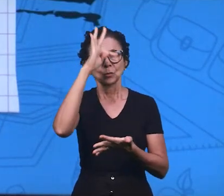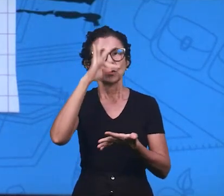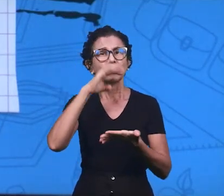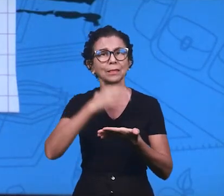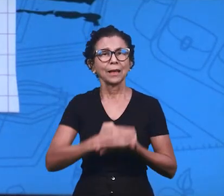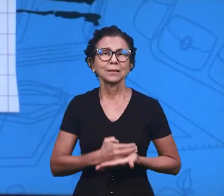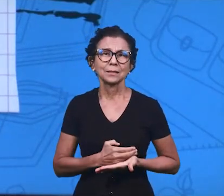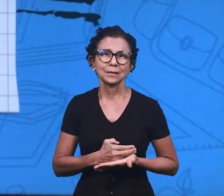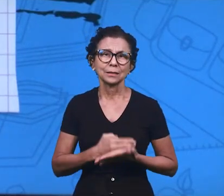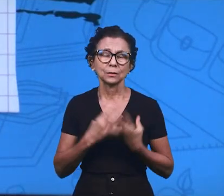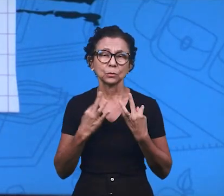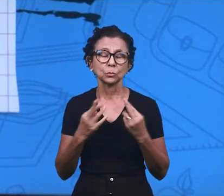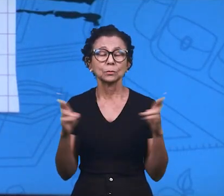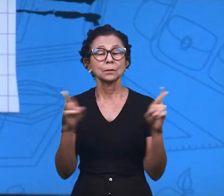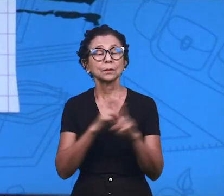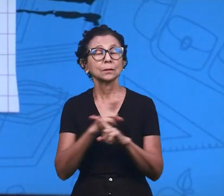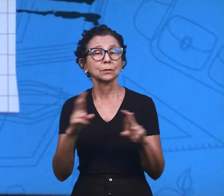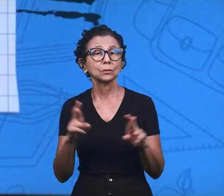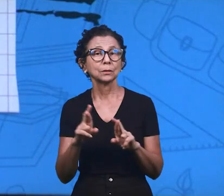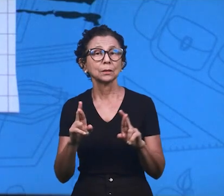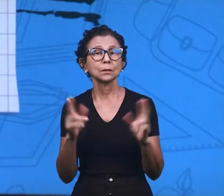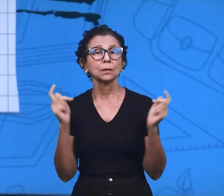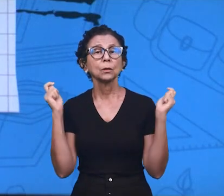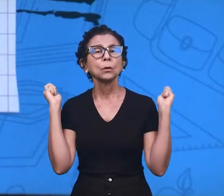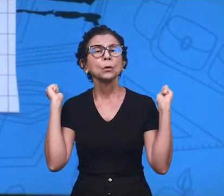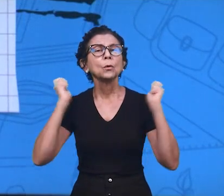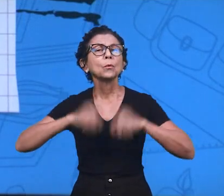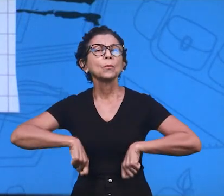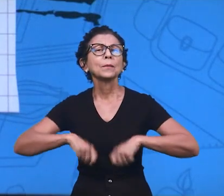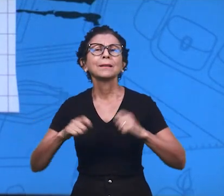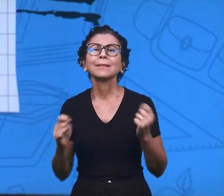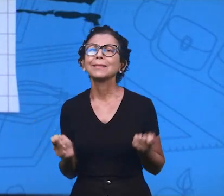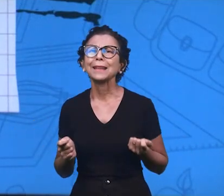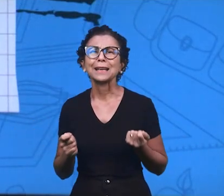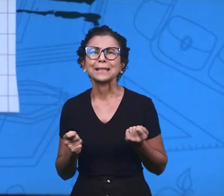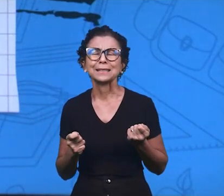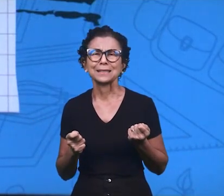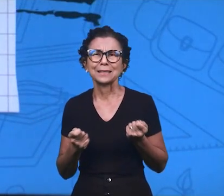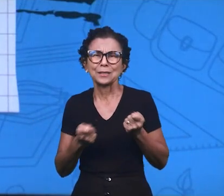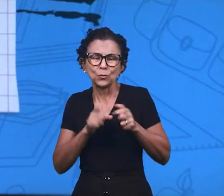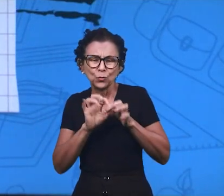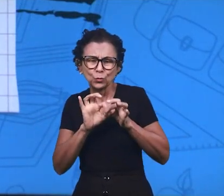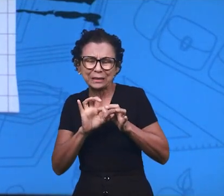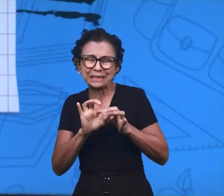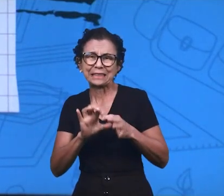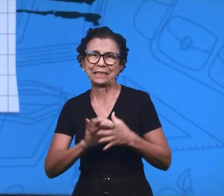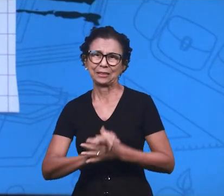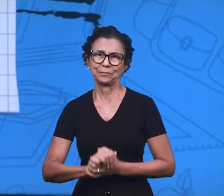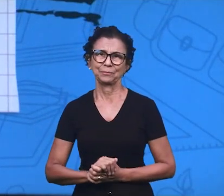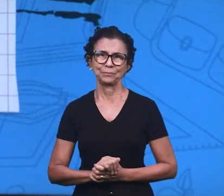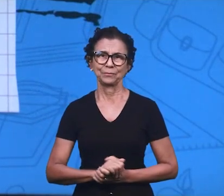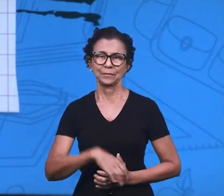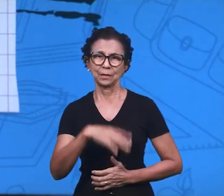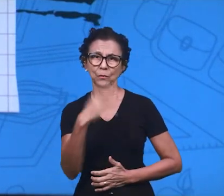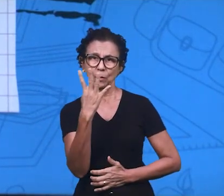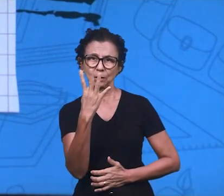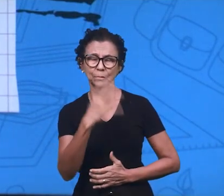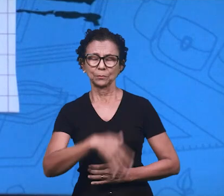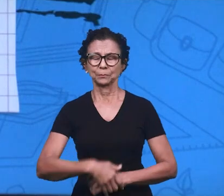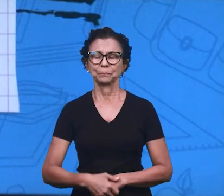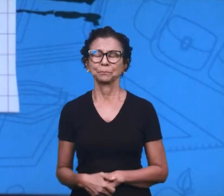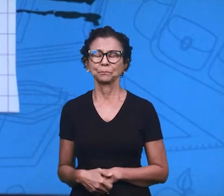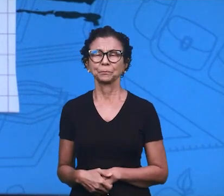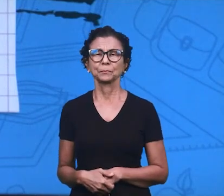Então, tudo está relacionado. Qual competência, Ana Paula, que eu consigo amarrar melhor e garantir isso? É a competência 4. Então, na